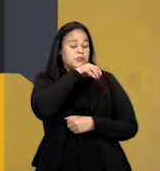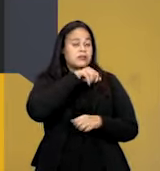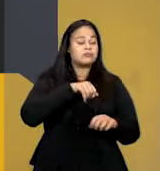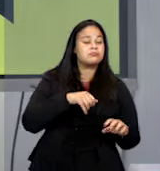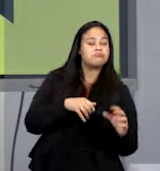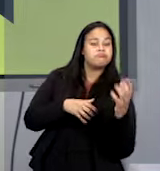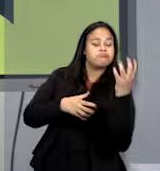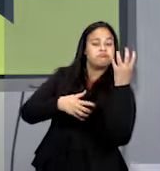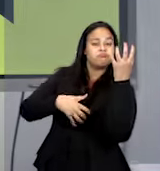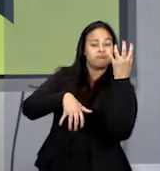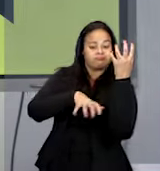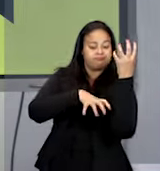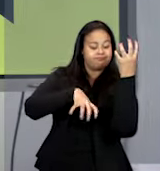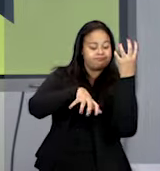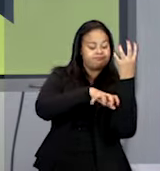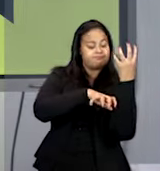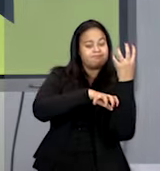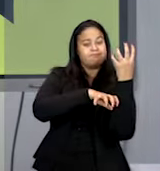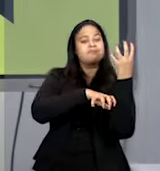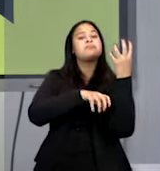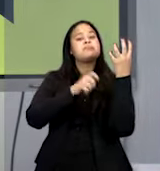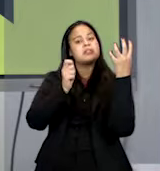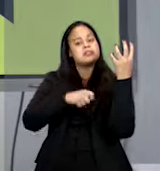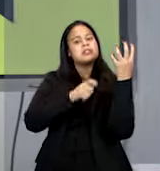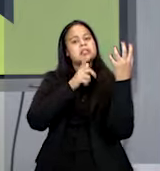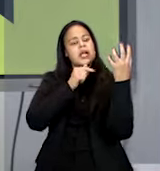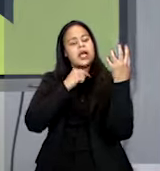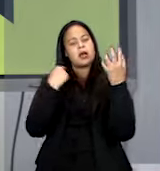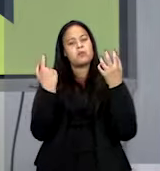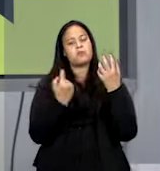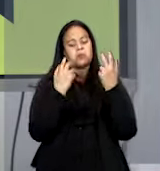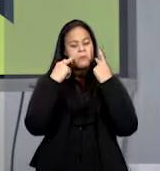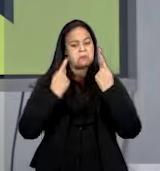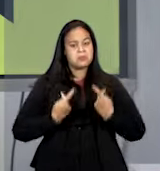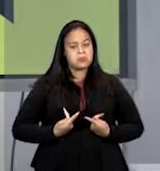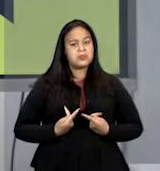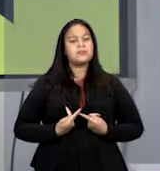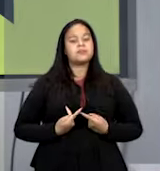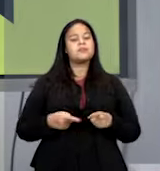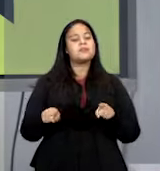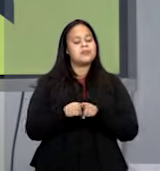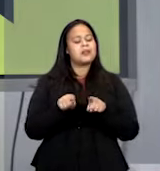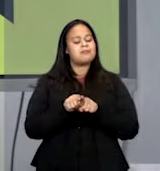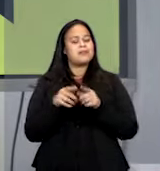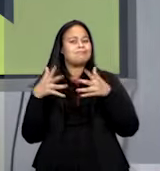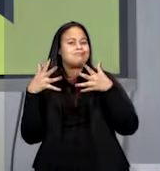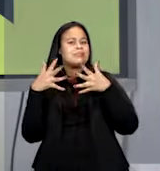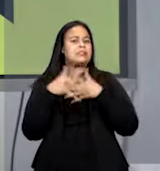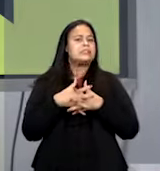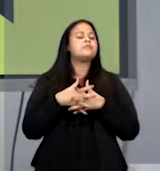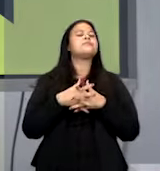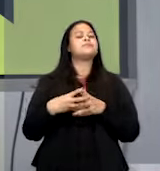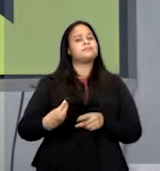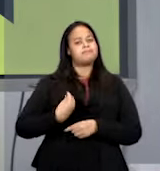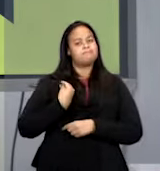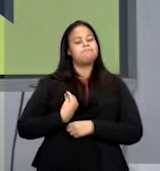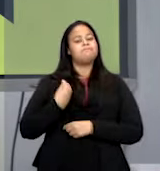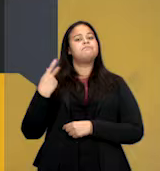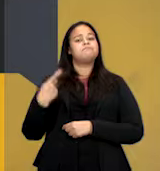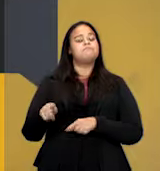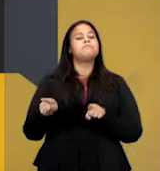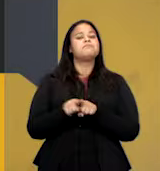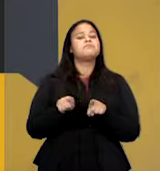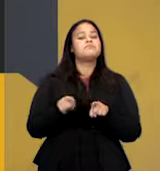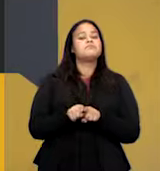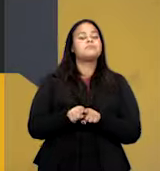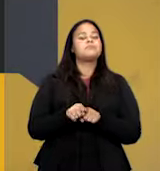estamos retirando, dependem da água, assim como nós, então isso vai interferir na vida deles também. E tudo isso